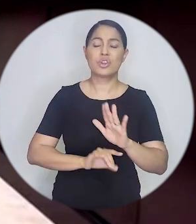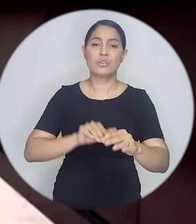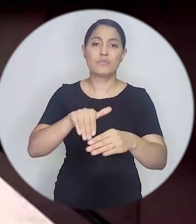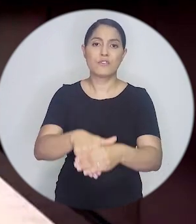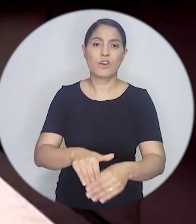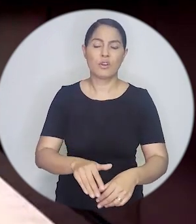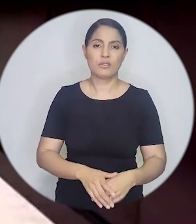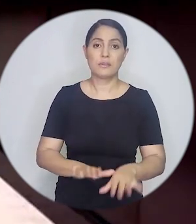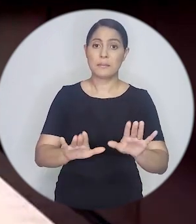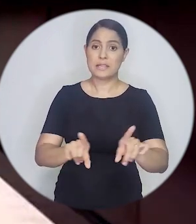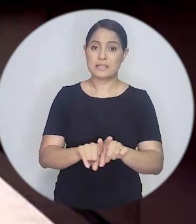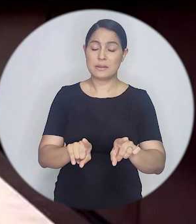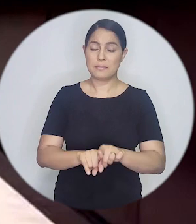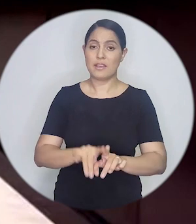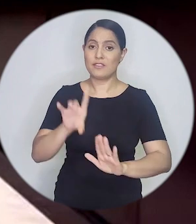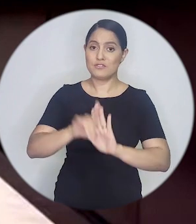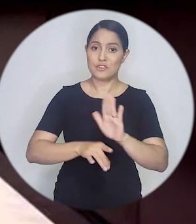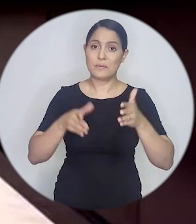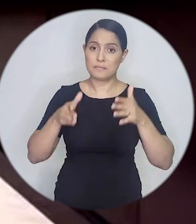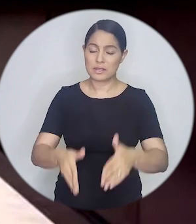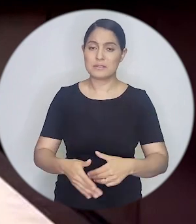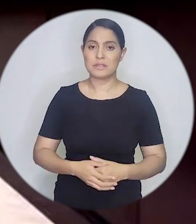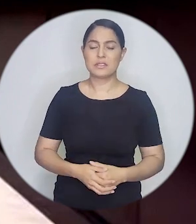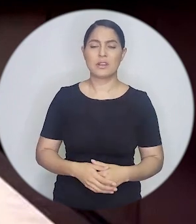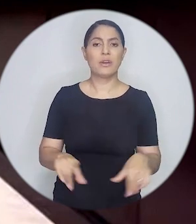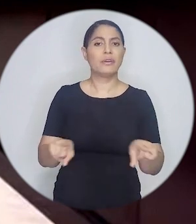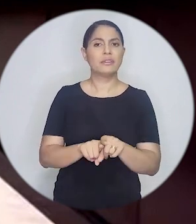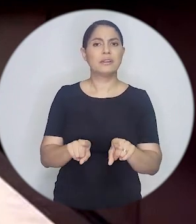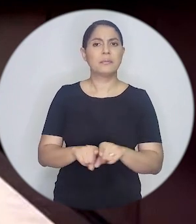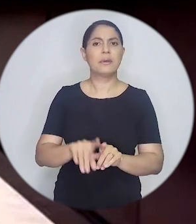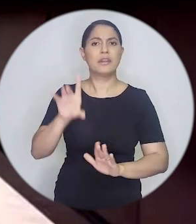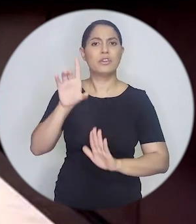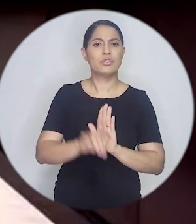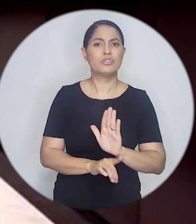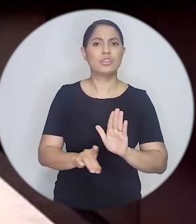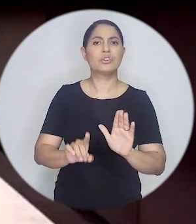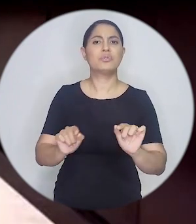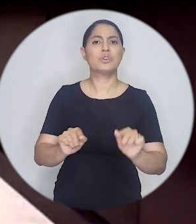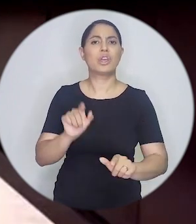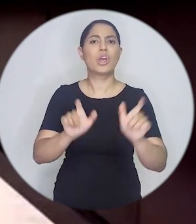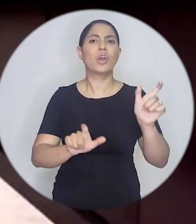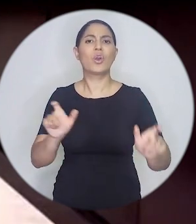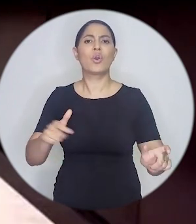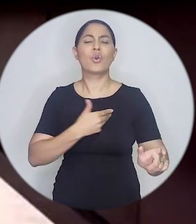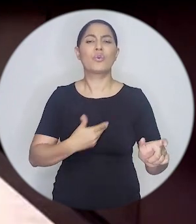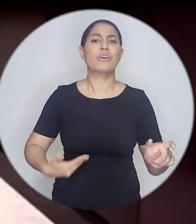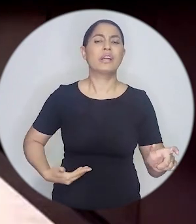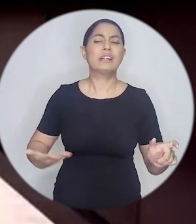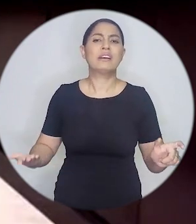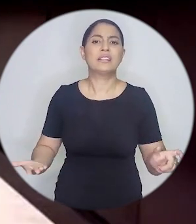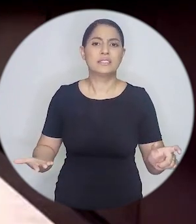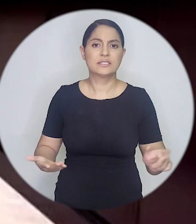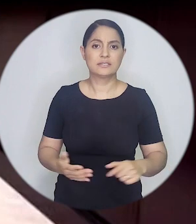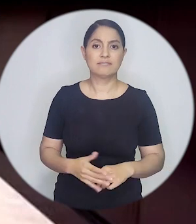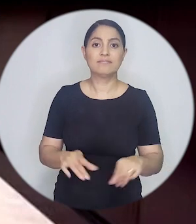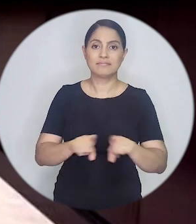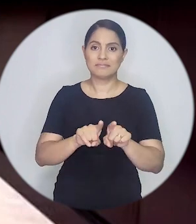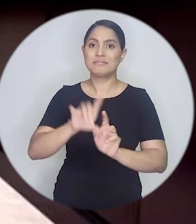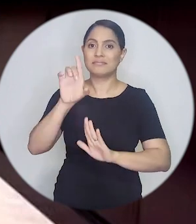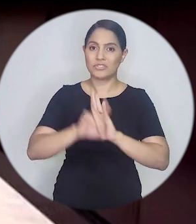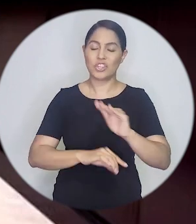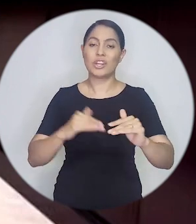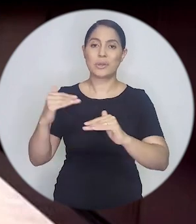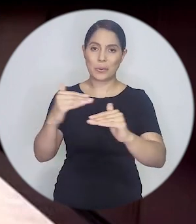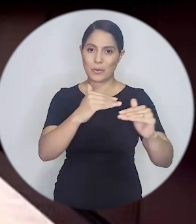direito ao voto, mas também como direito à participação, não apenas como direito a escolher os governantes, mas também o